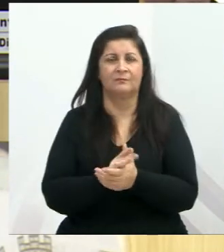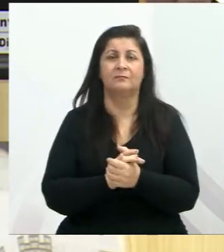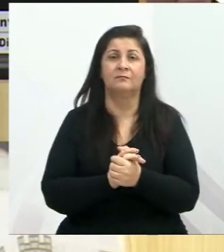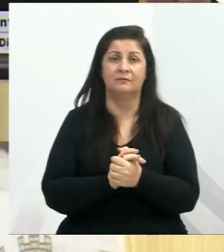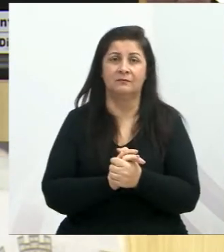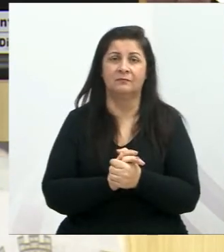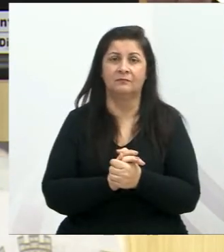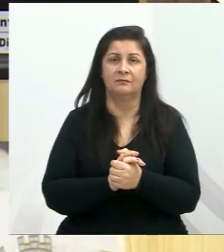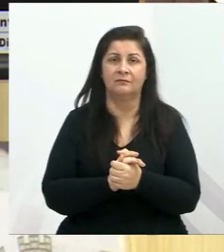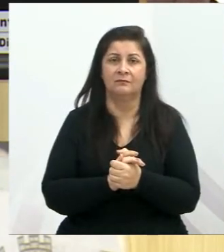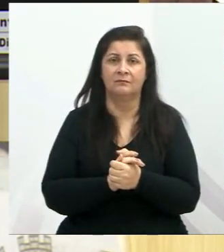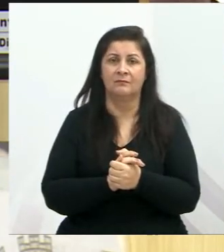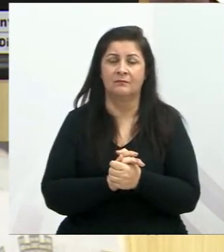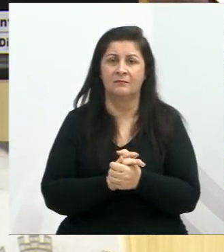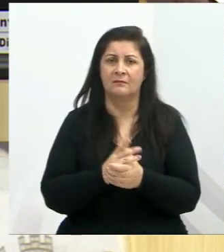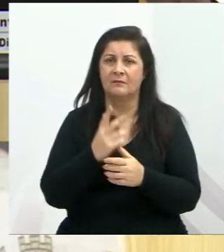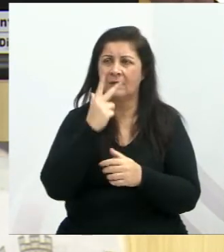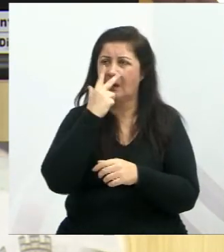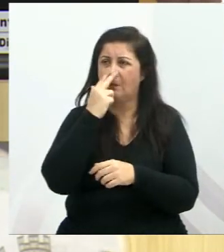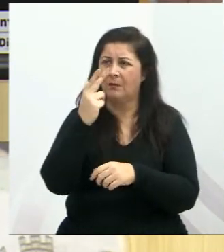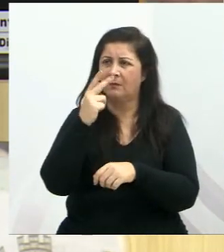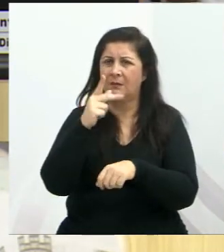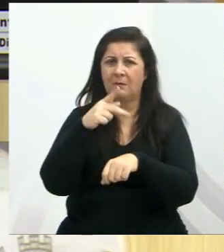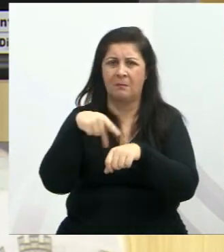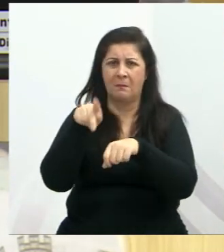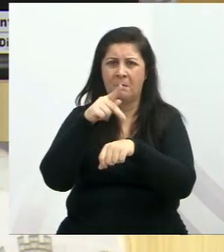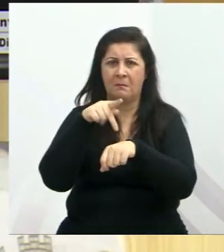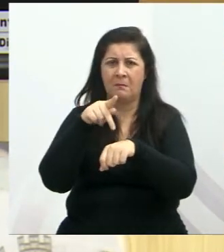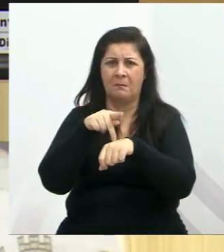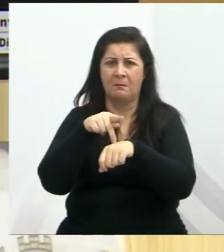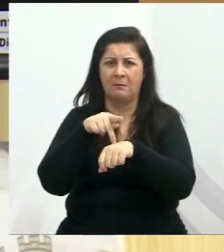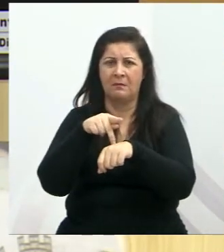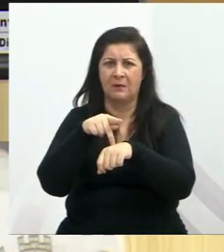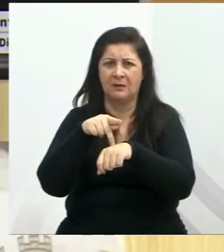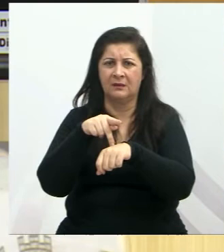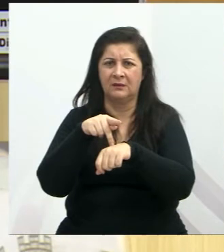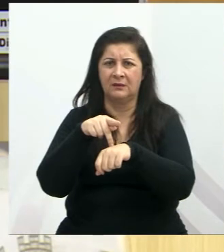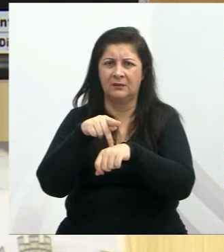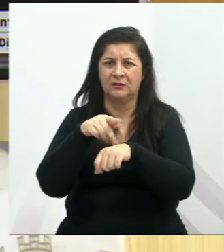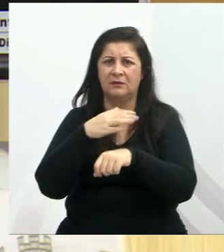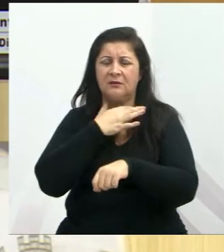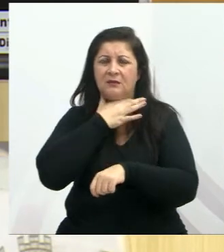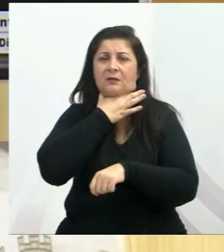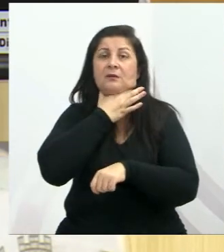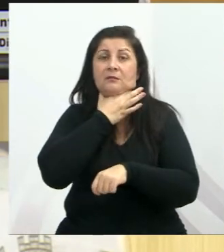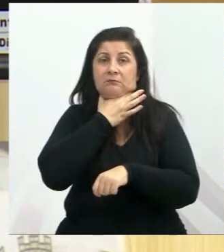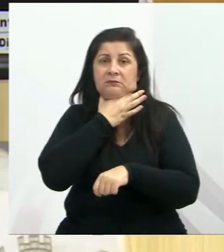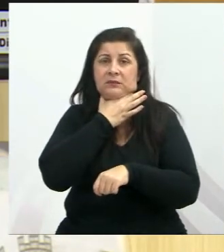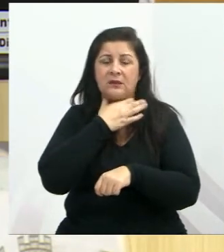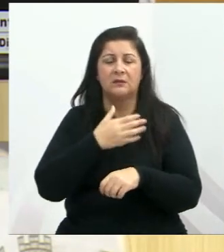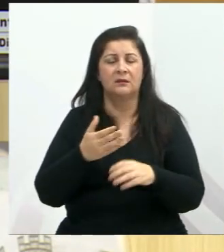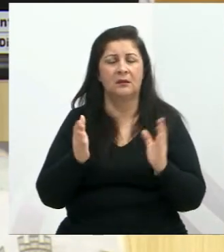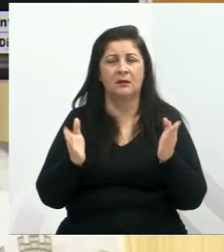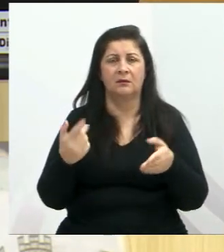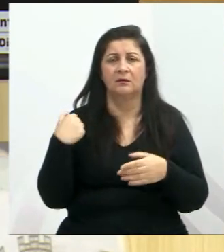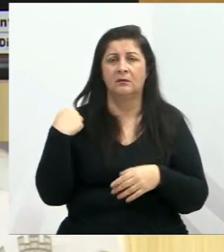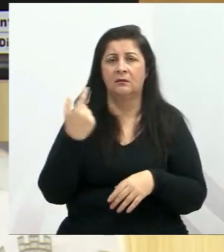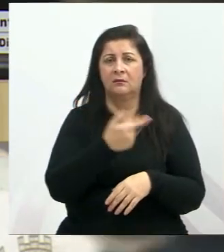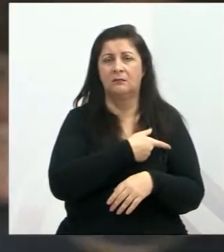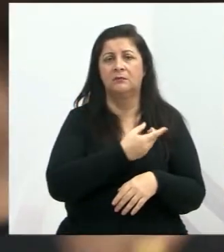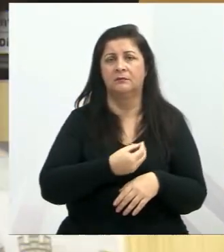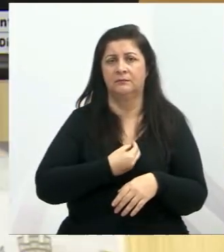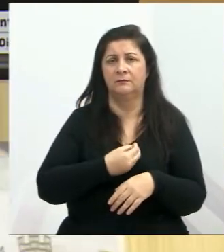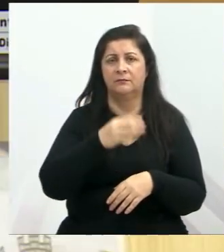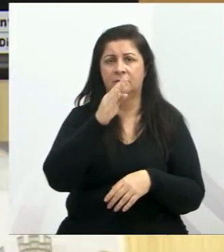fosse esses países aí de esquerda, situação difícil. É o que nós estamos vivendo no nosso país. E